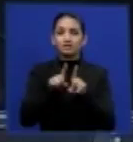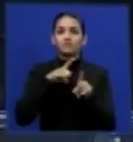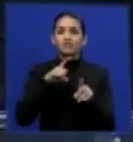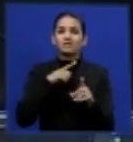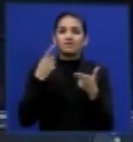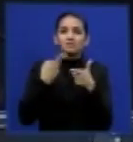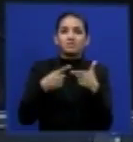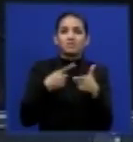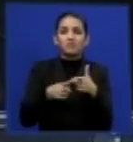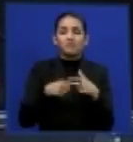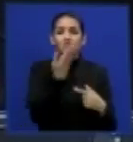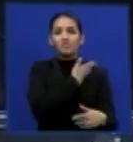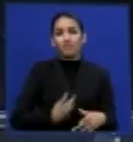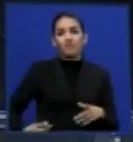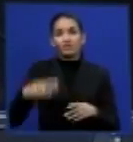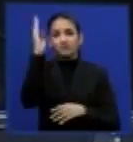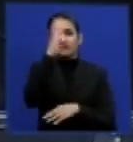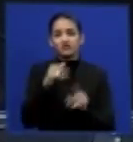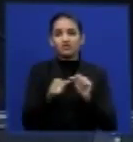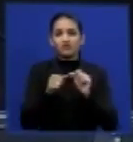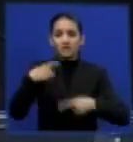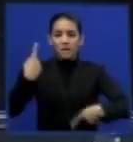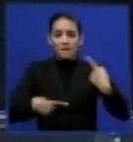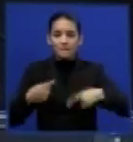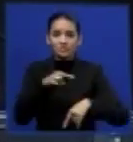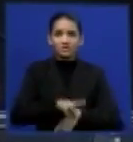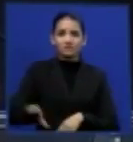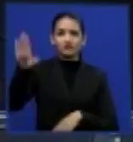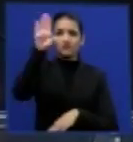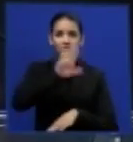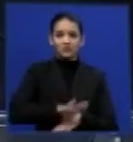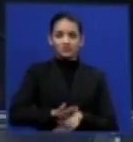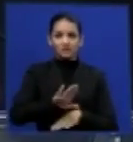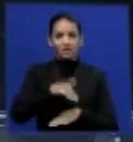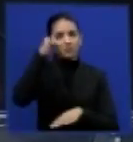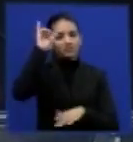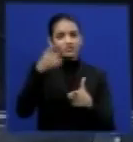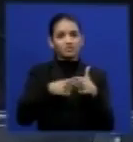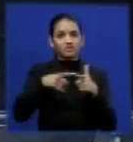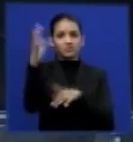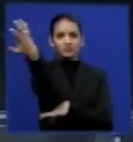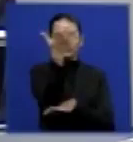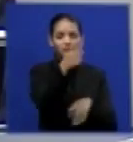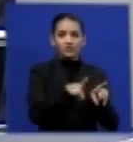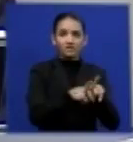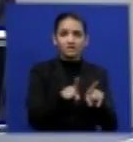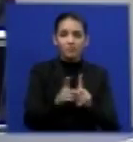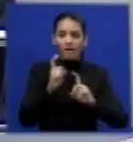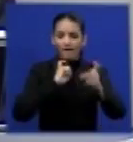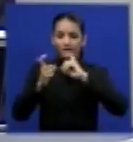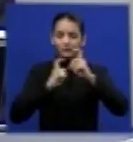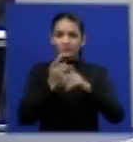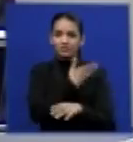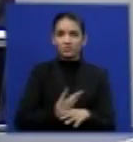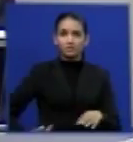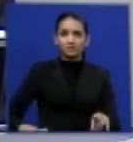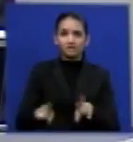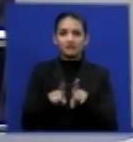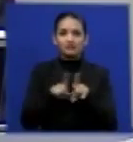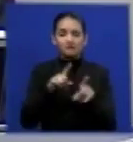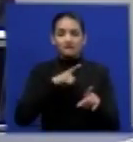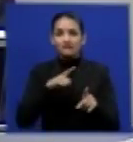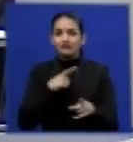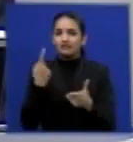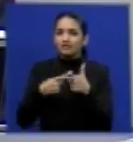brasileiro de implementar a política nacional de saneamento ambiental ao sobrecarregar a administração pública com boa parte do ônus do transporte